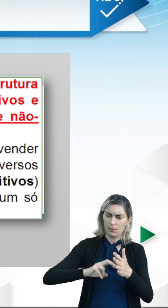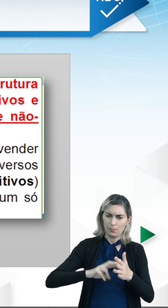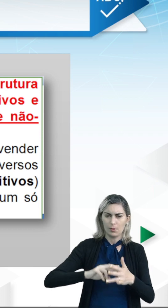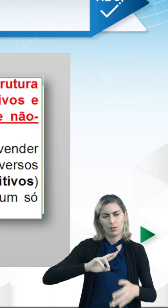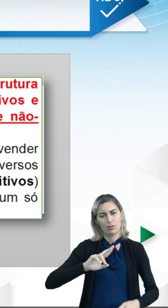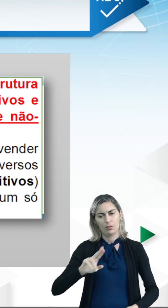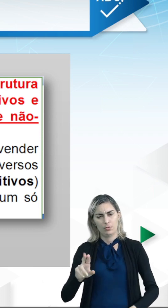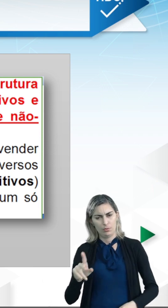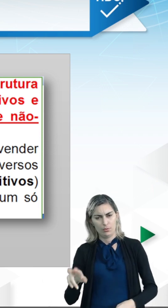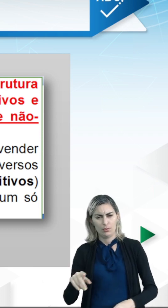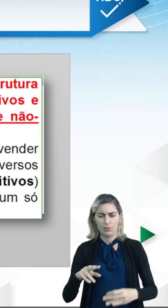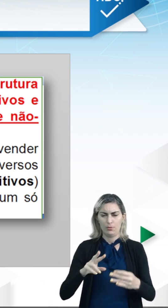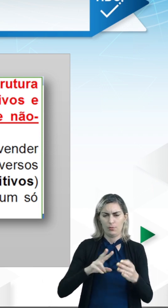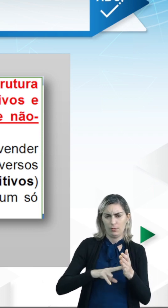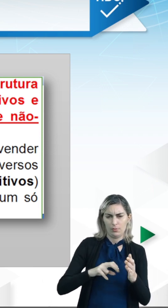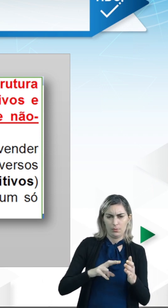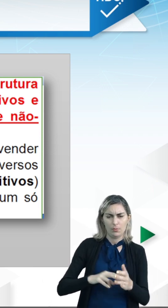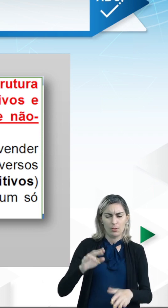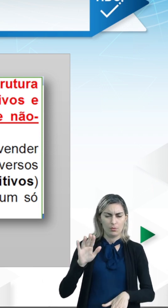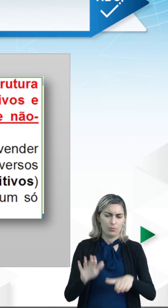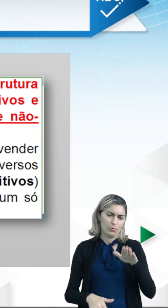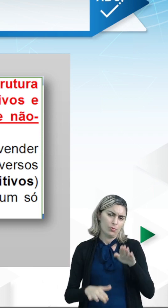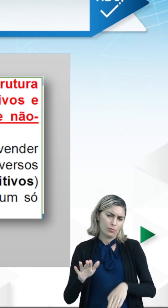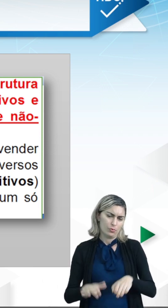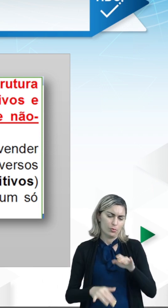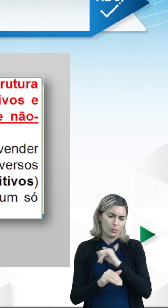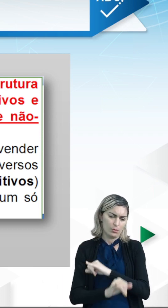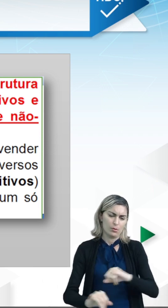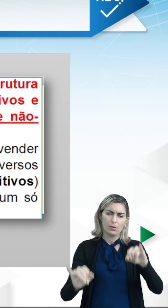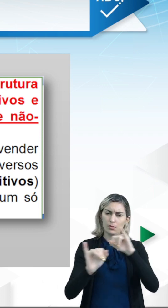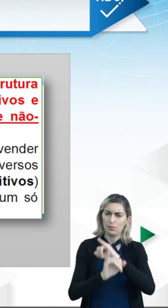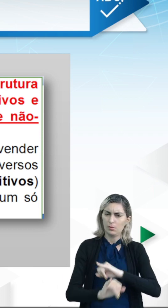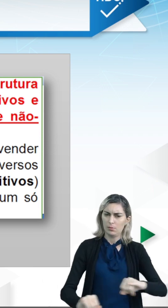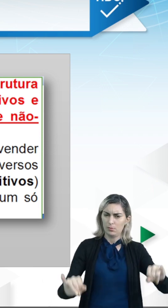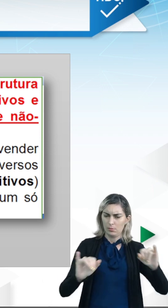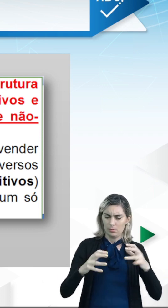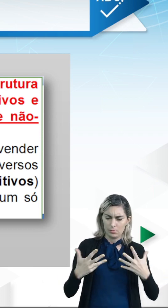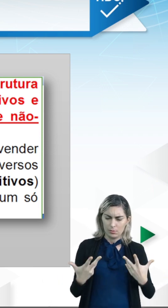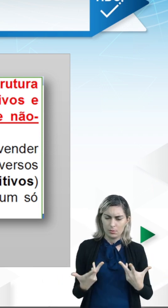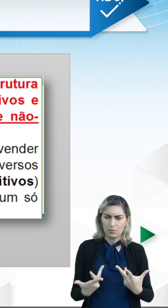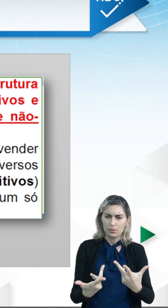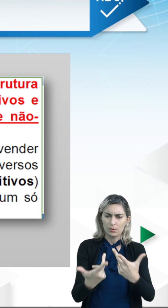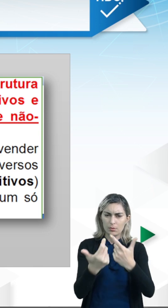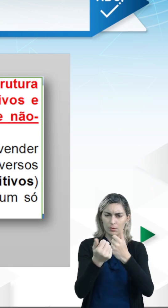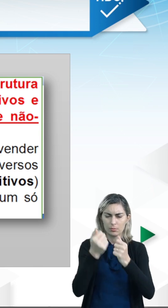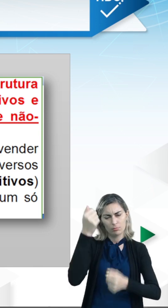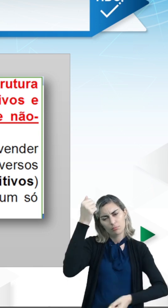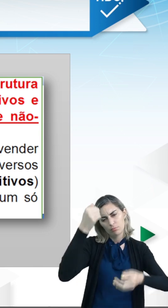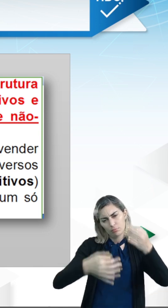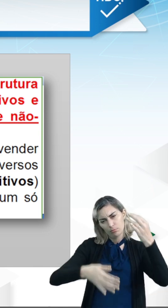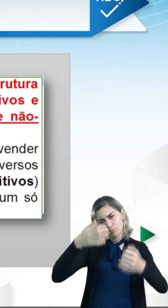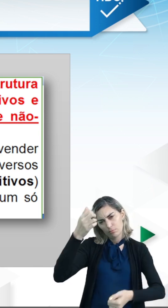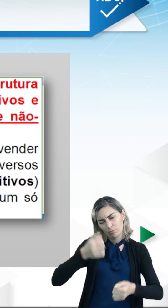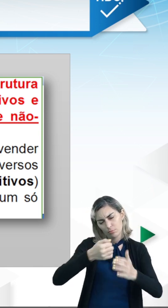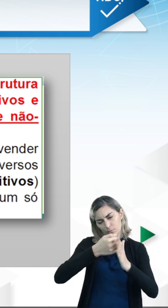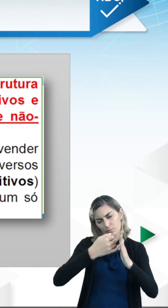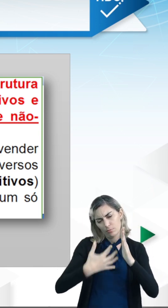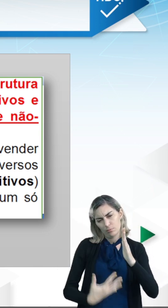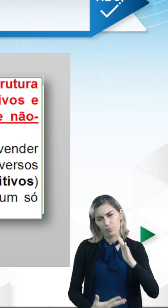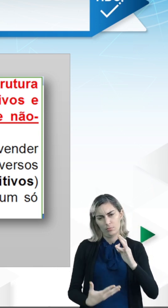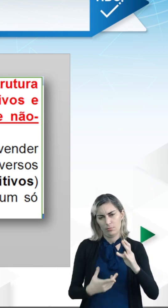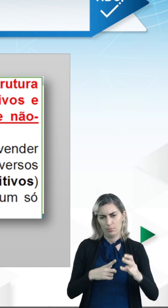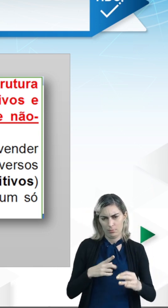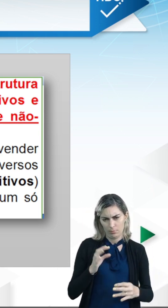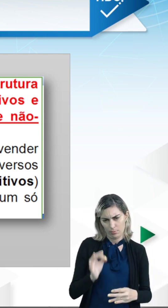não verbais, certo? Geralmente, as campanhas nós temos argumentar, narrar, descrever,